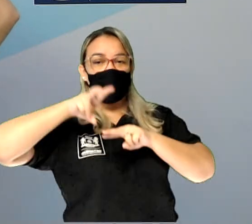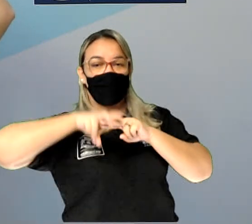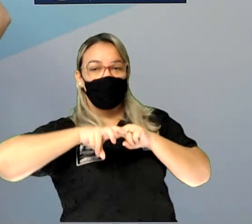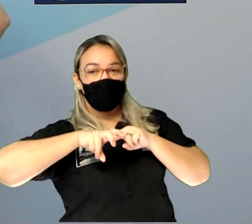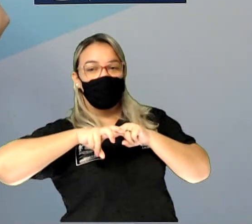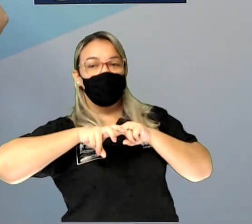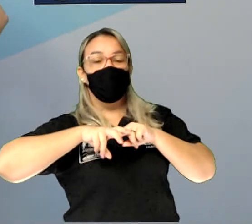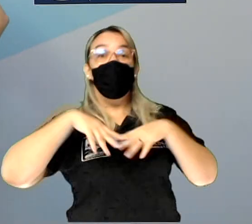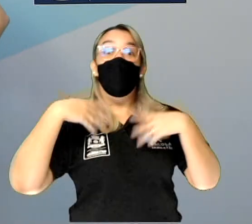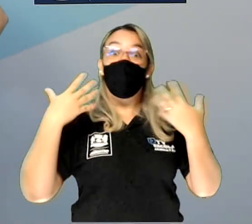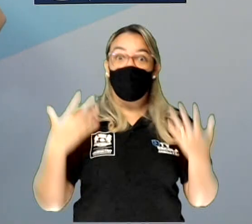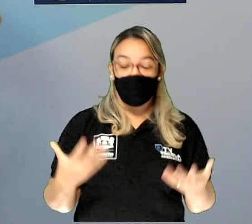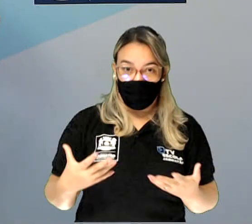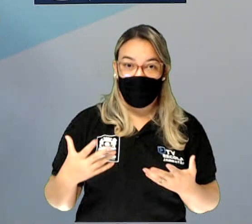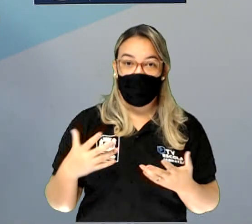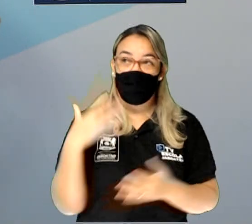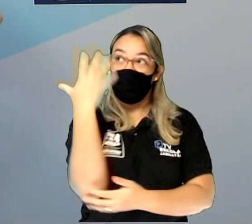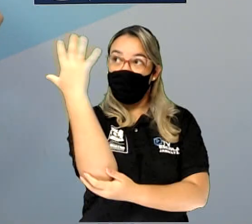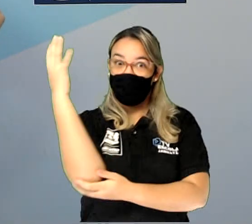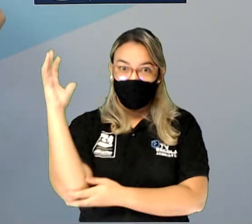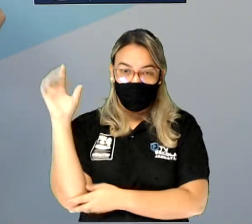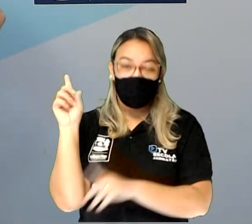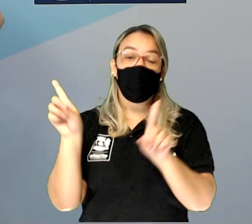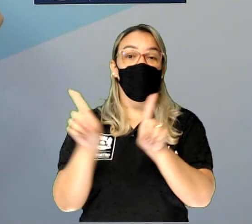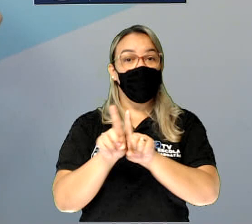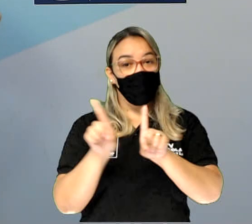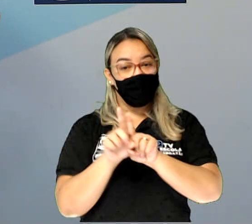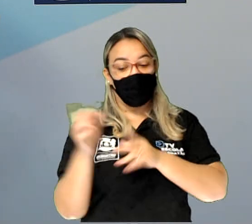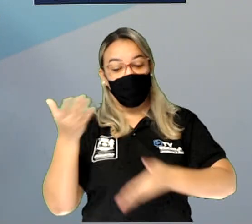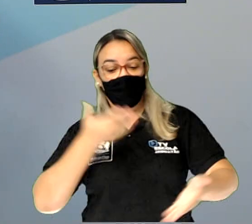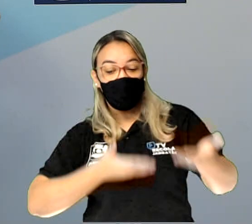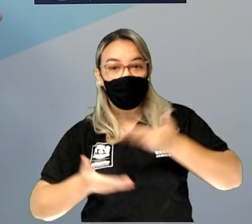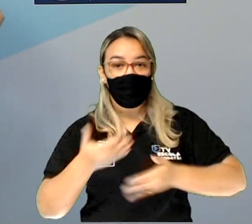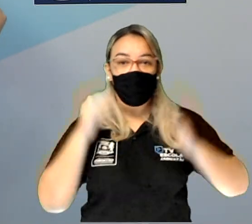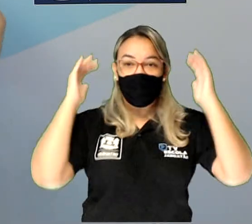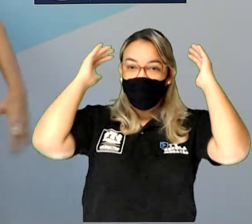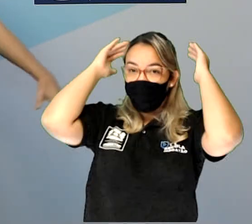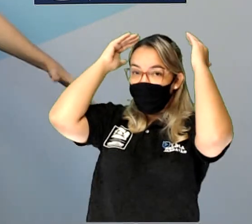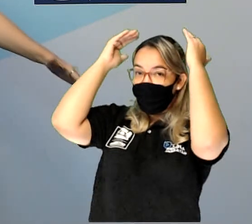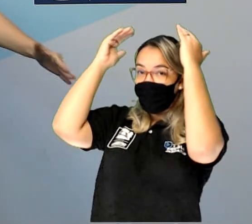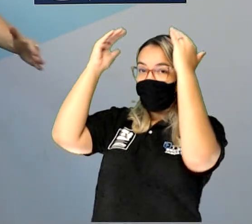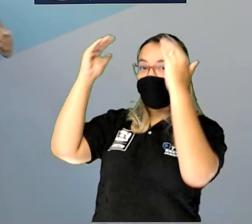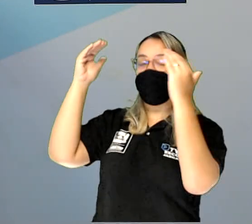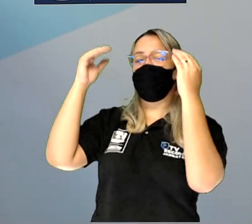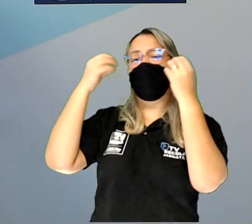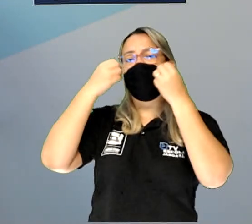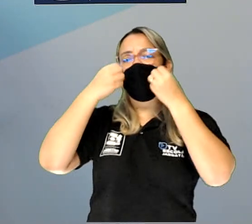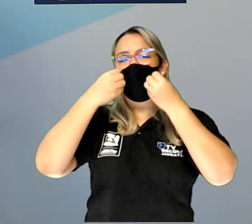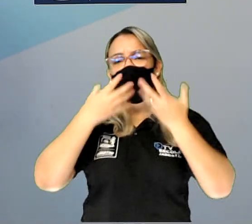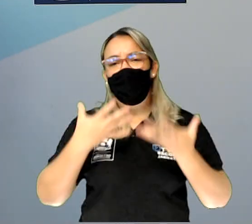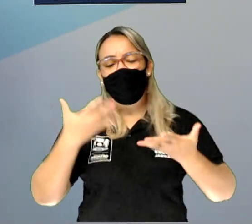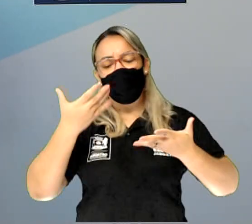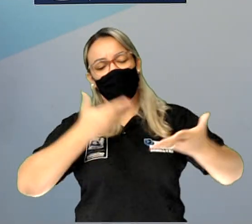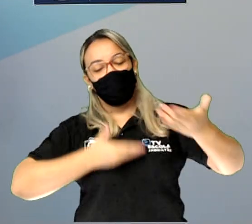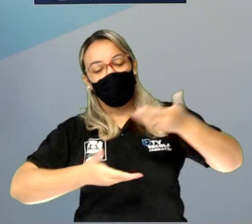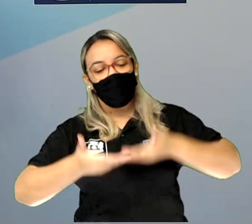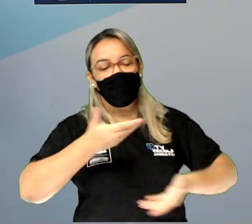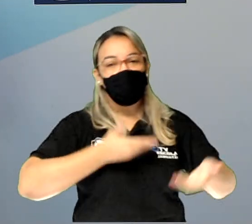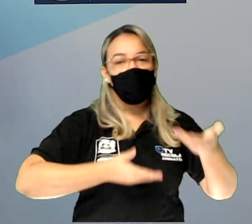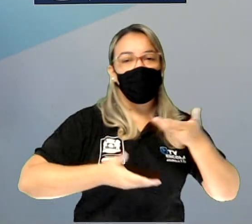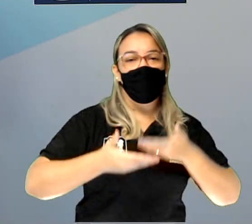Então, a árvore também nos proporciona não só o abrigo, mas um momento de acolhimento,